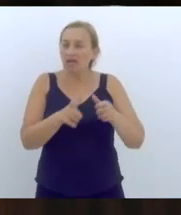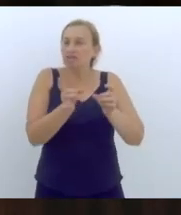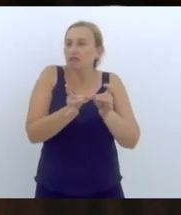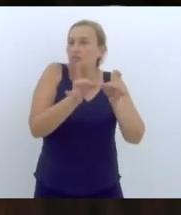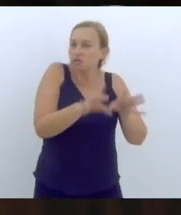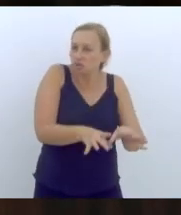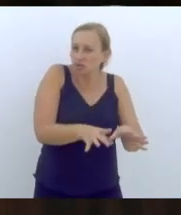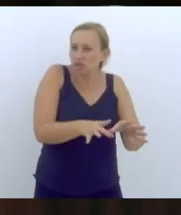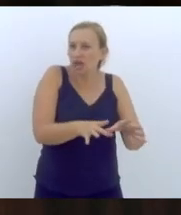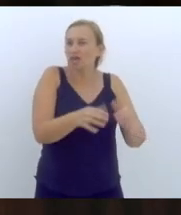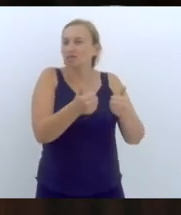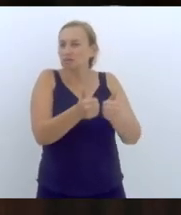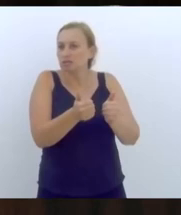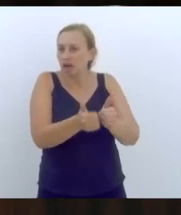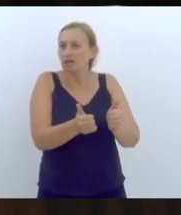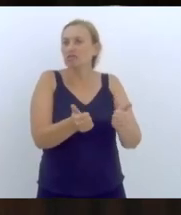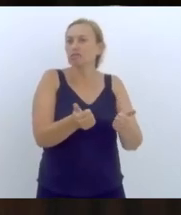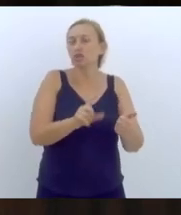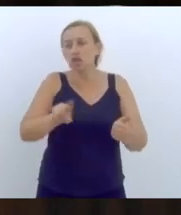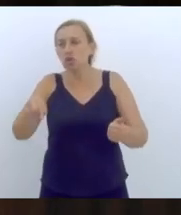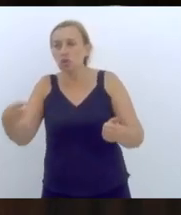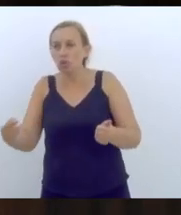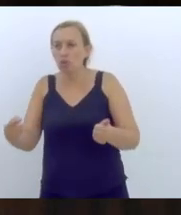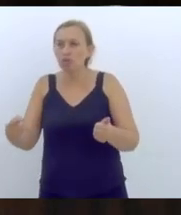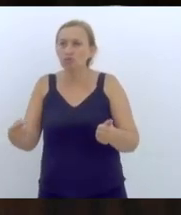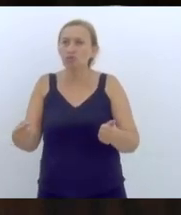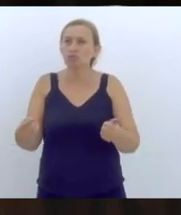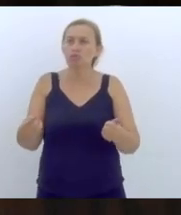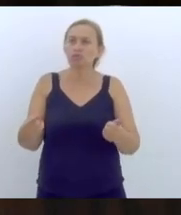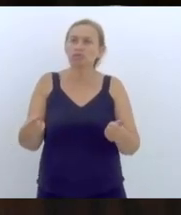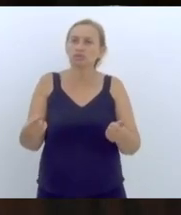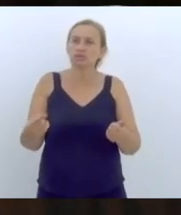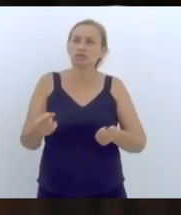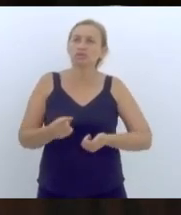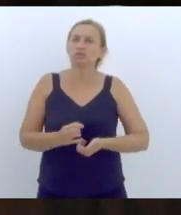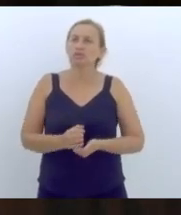nos depósitos públicos estaduais, entre outros, assim como